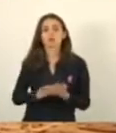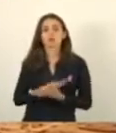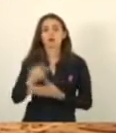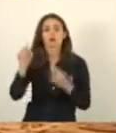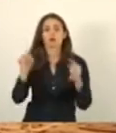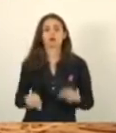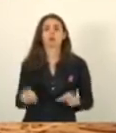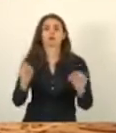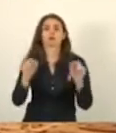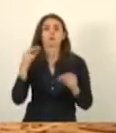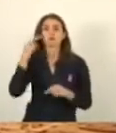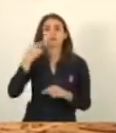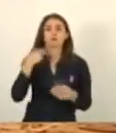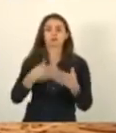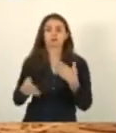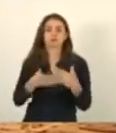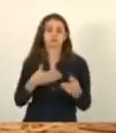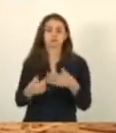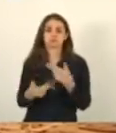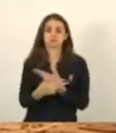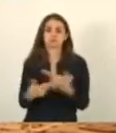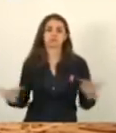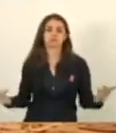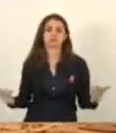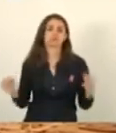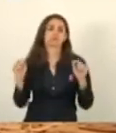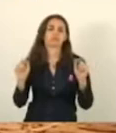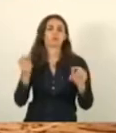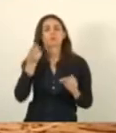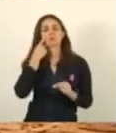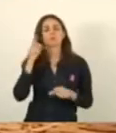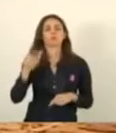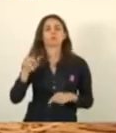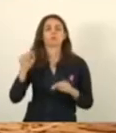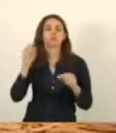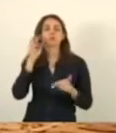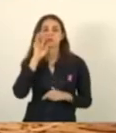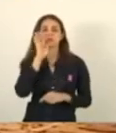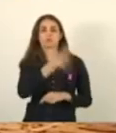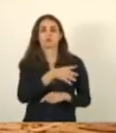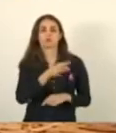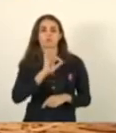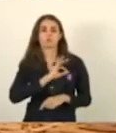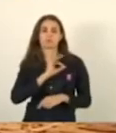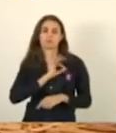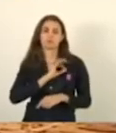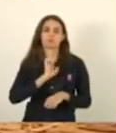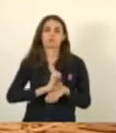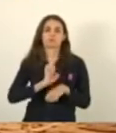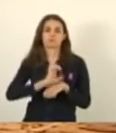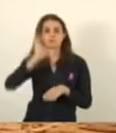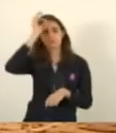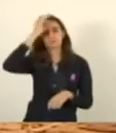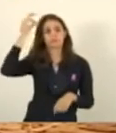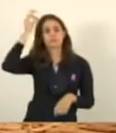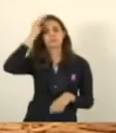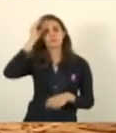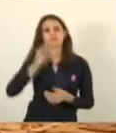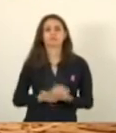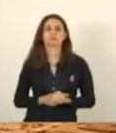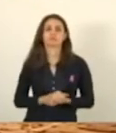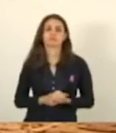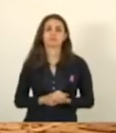qualquer vereador, seja qual for a liderança, criticar as polícias do Estado do Espírito Santo.